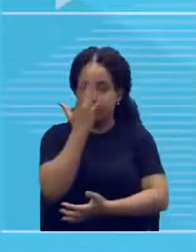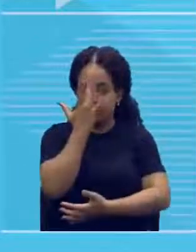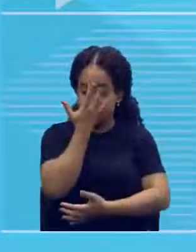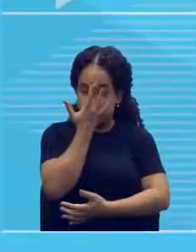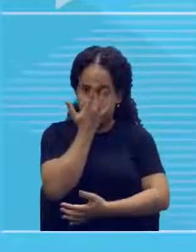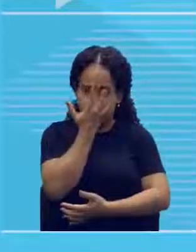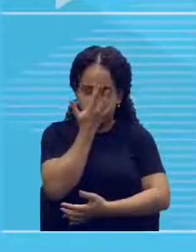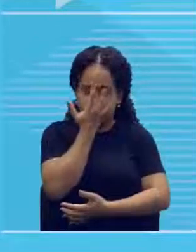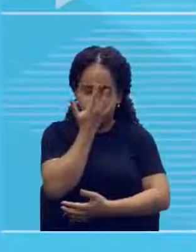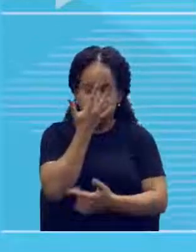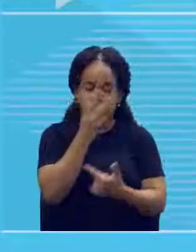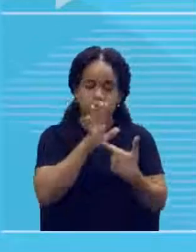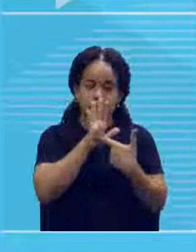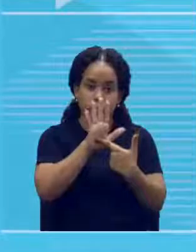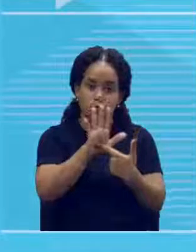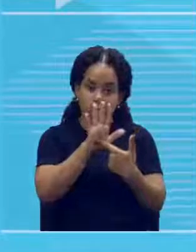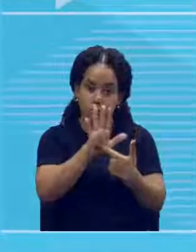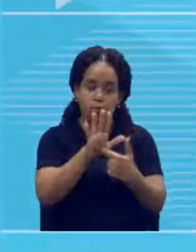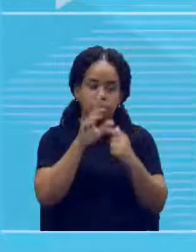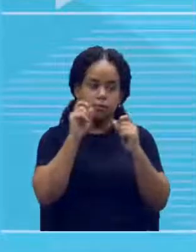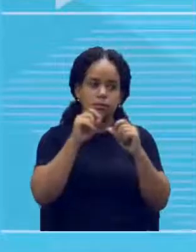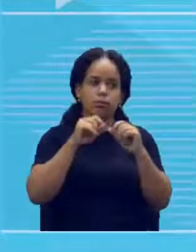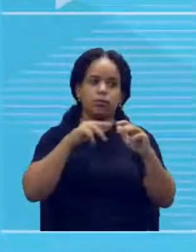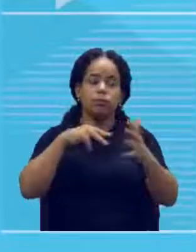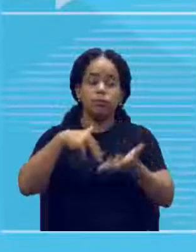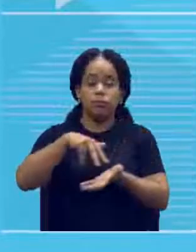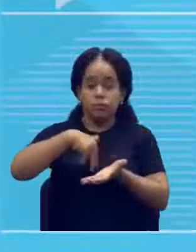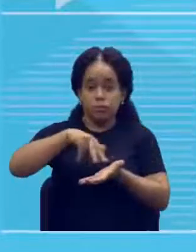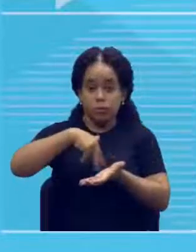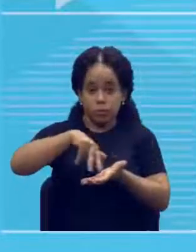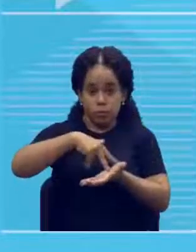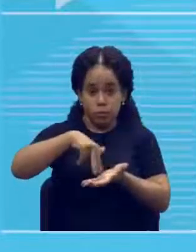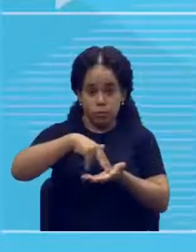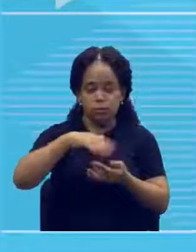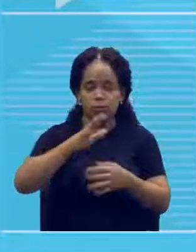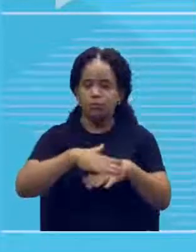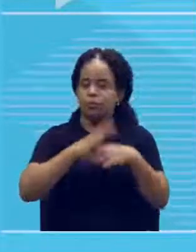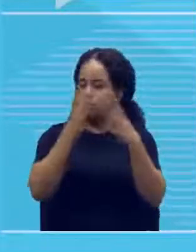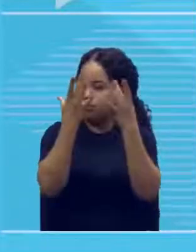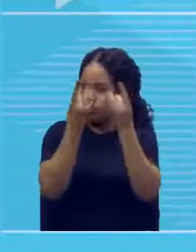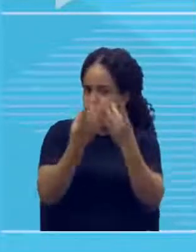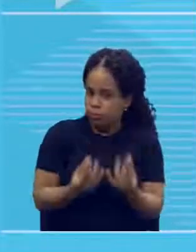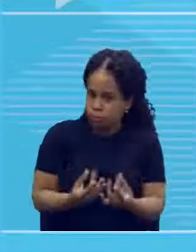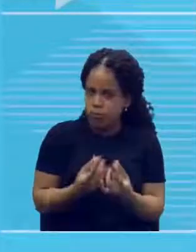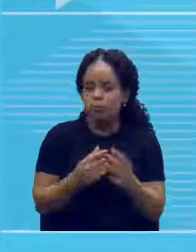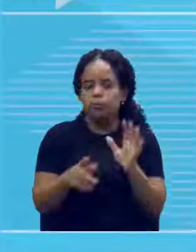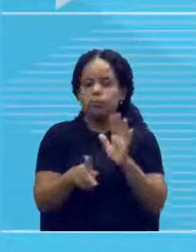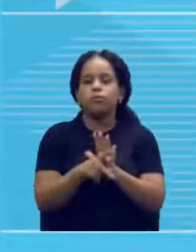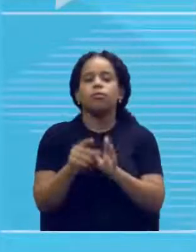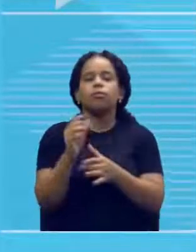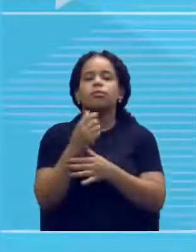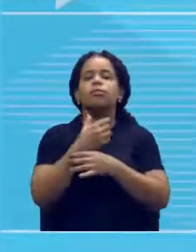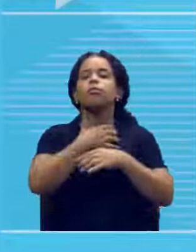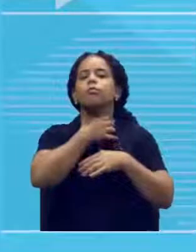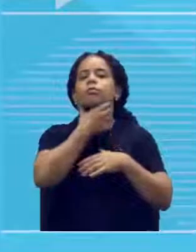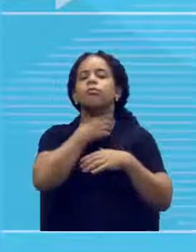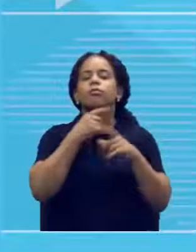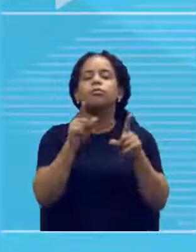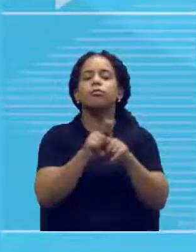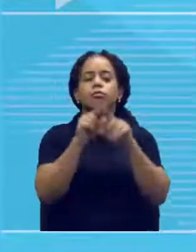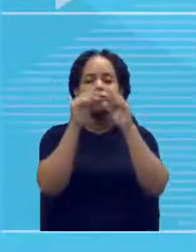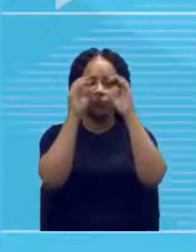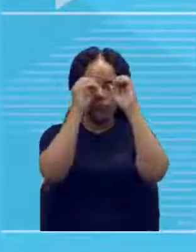as danças indianas apresentavam movimentos muito elaborados de pescoço, olhos,